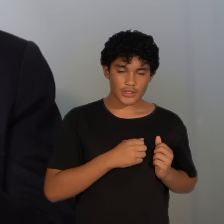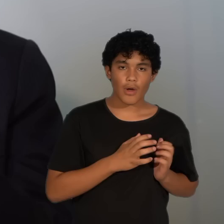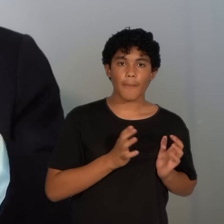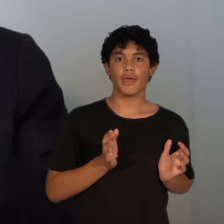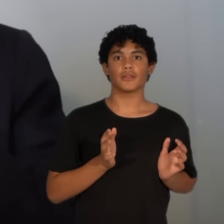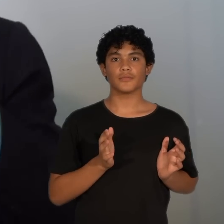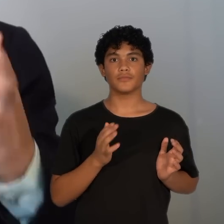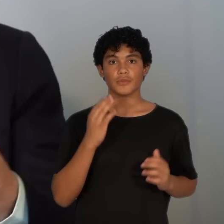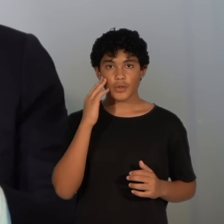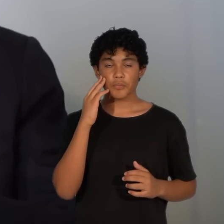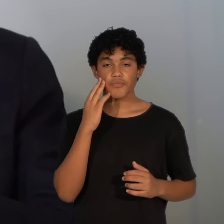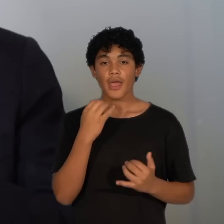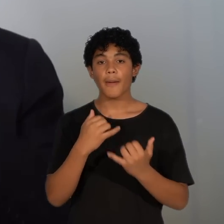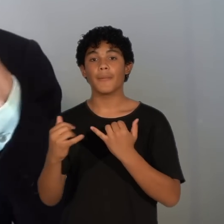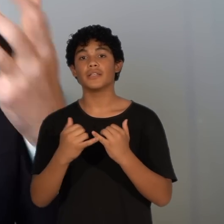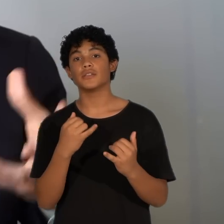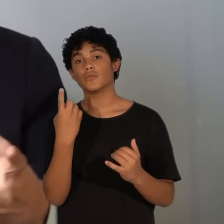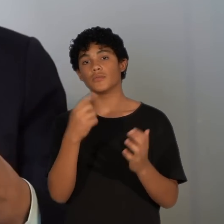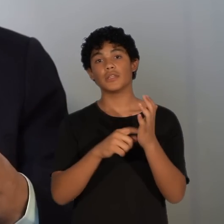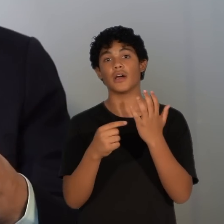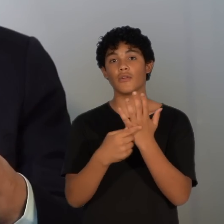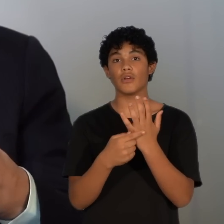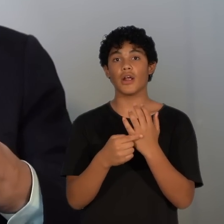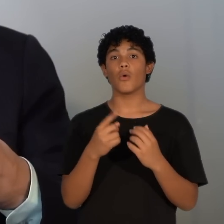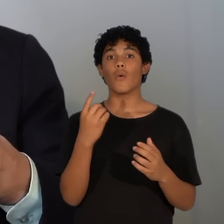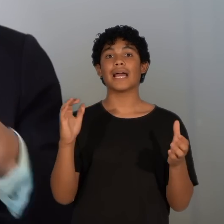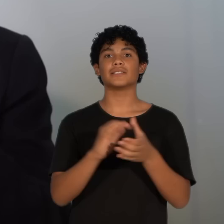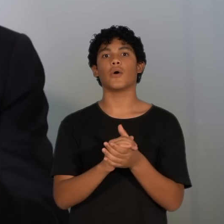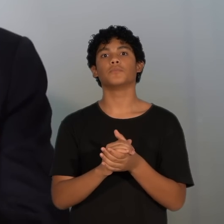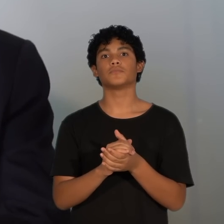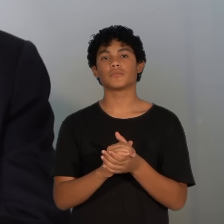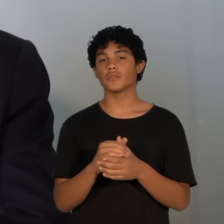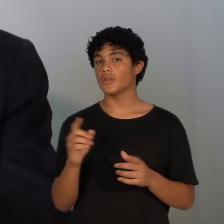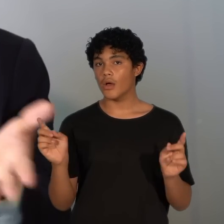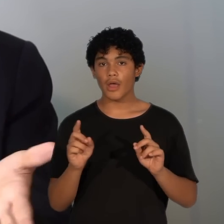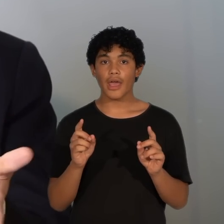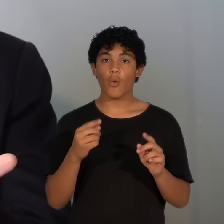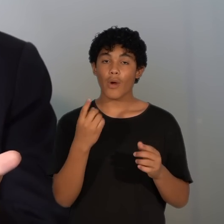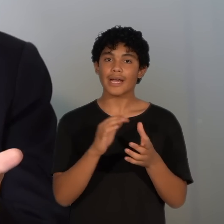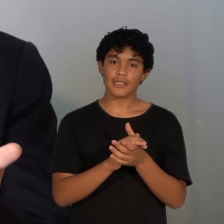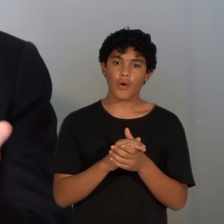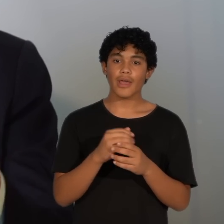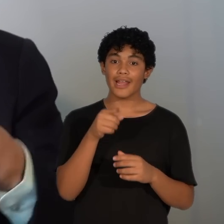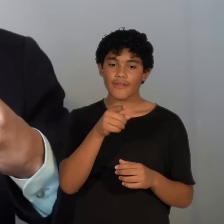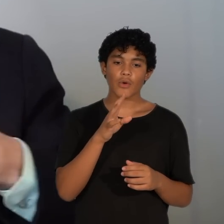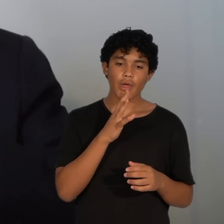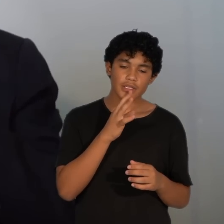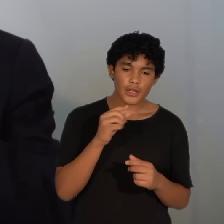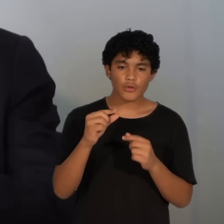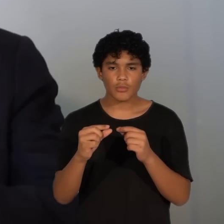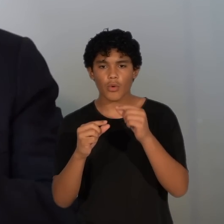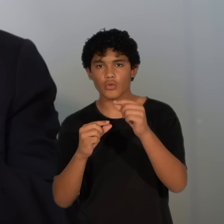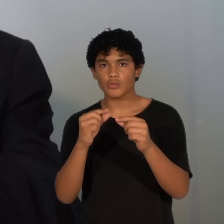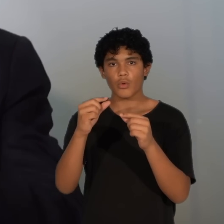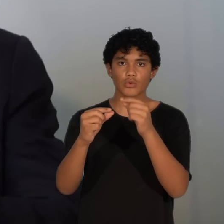recentemente, eles não vão se revelar ou falar tudo que quer em um pouco encontro. Eles vão, ao longo